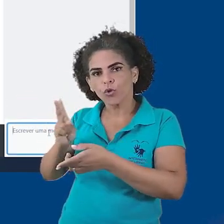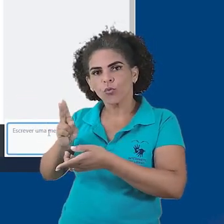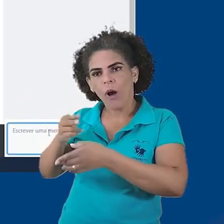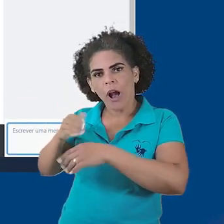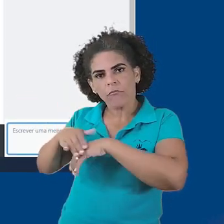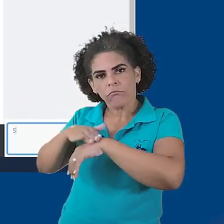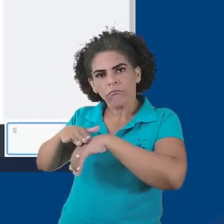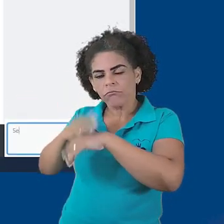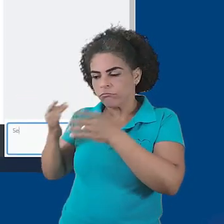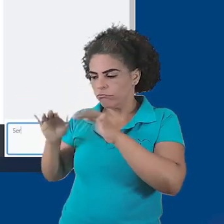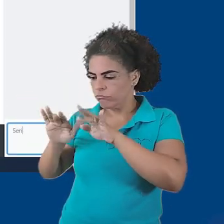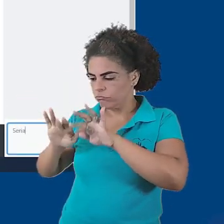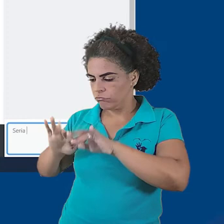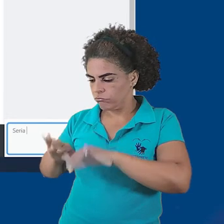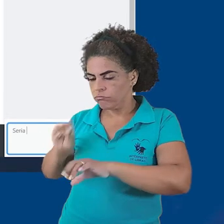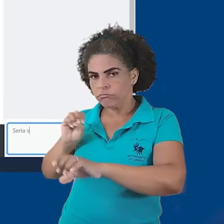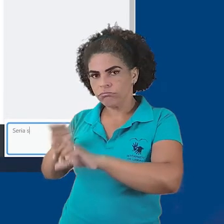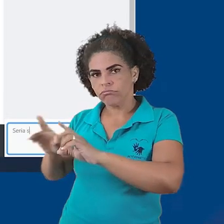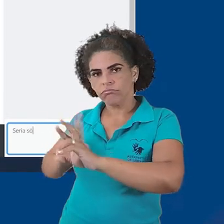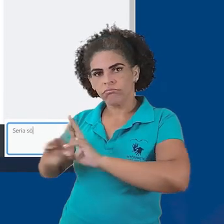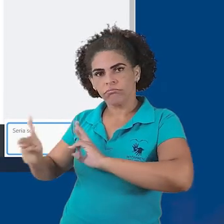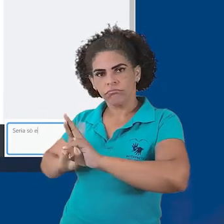conversa por aqui.